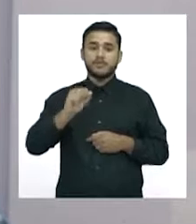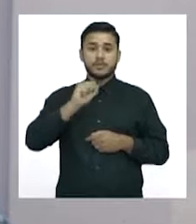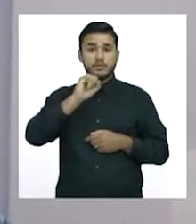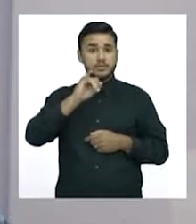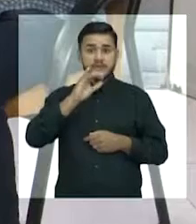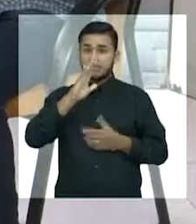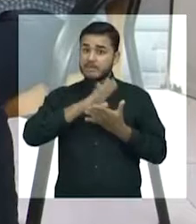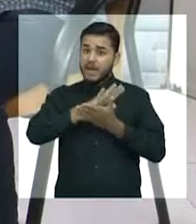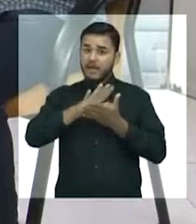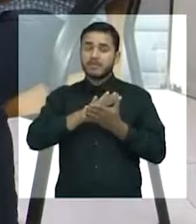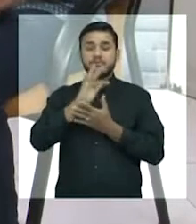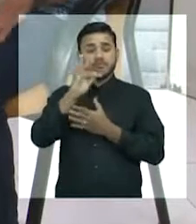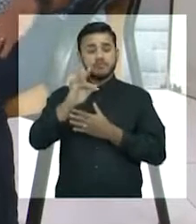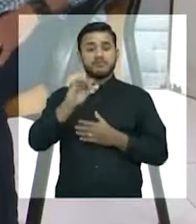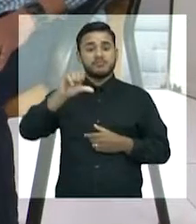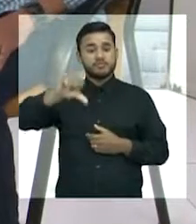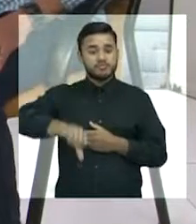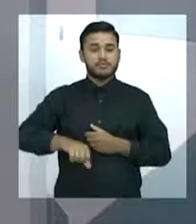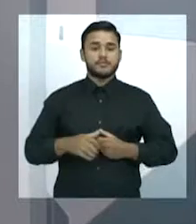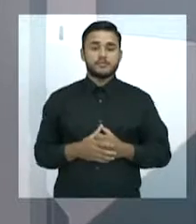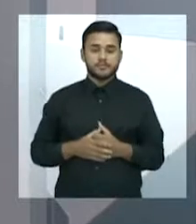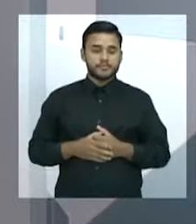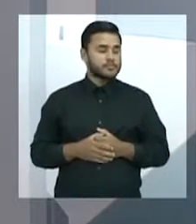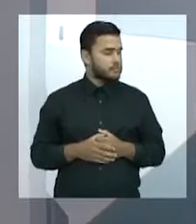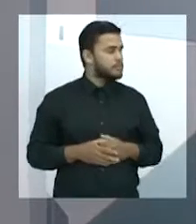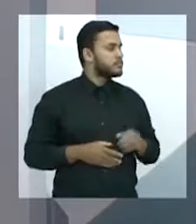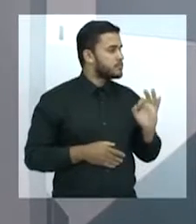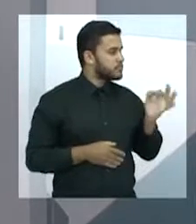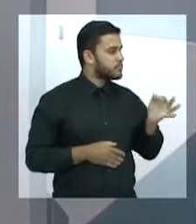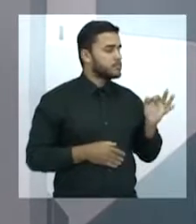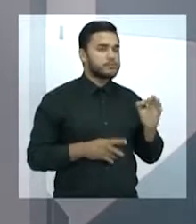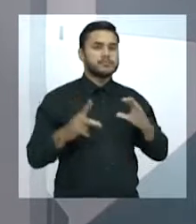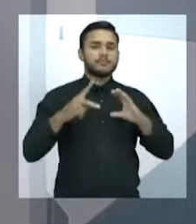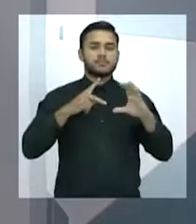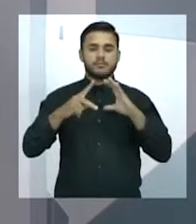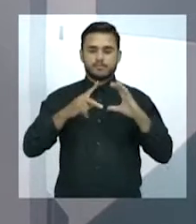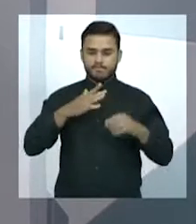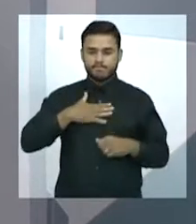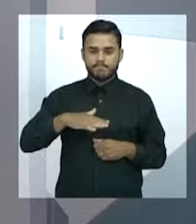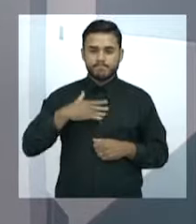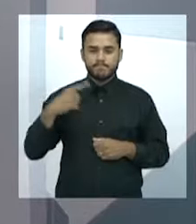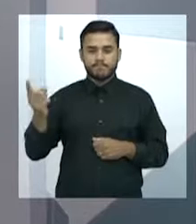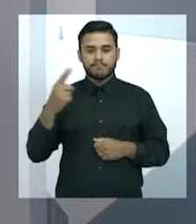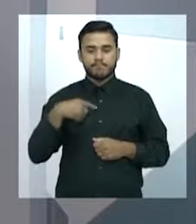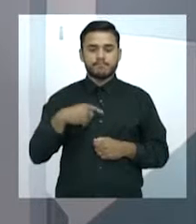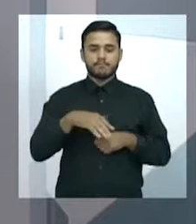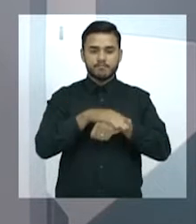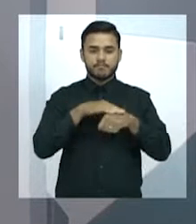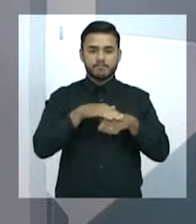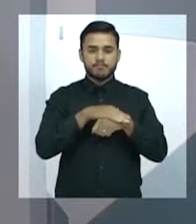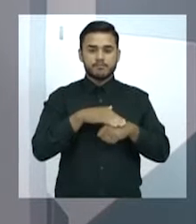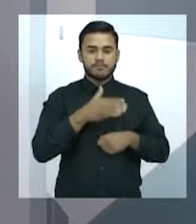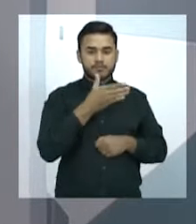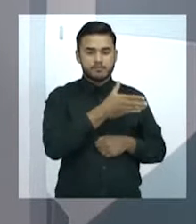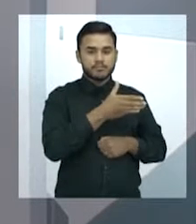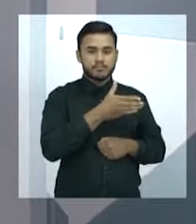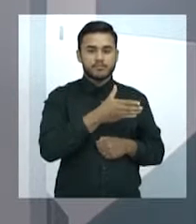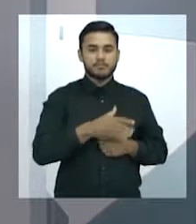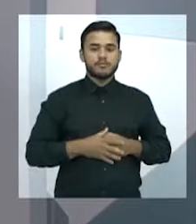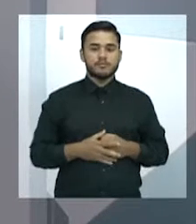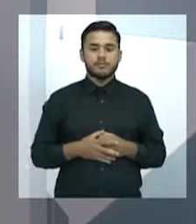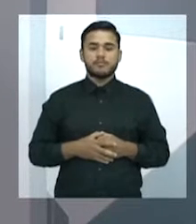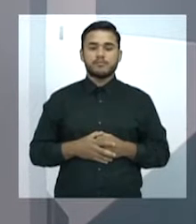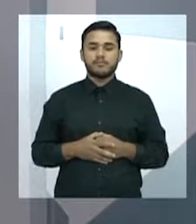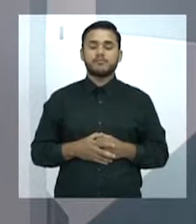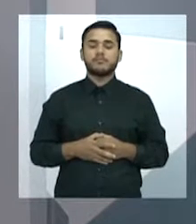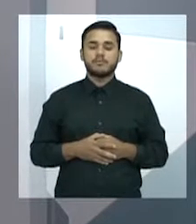ideal. Com certeza. Plenário da cidade. Vamos a um breve intervalo e na volta eu continuo conversando com o Atahualpa